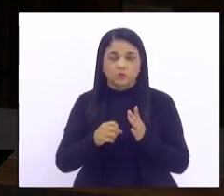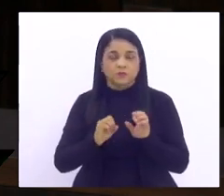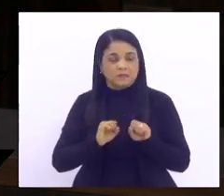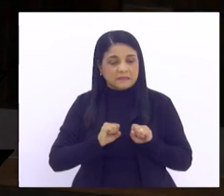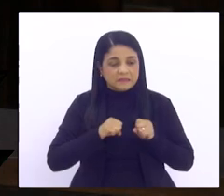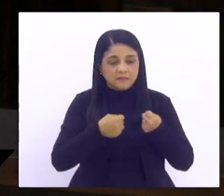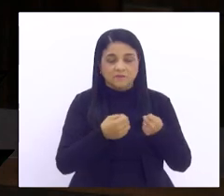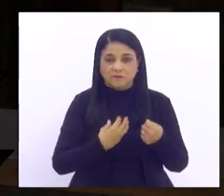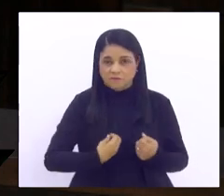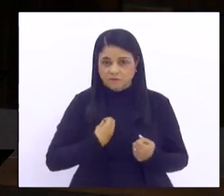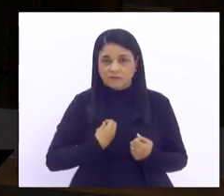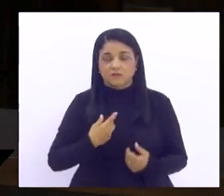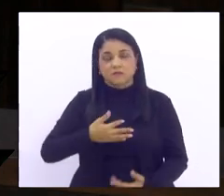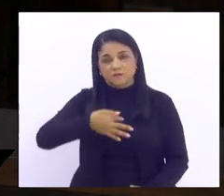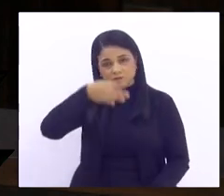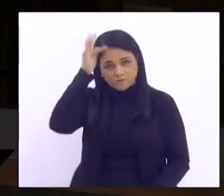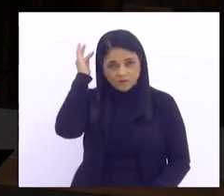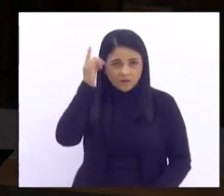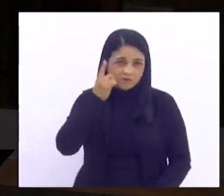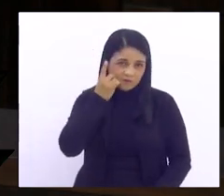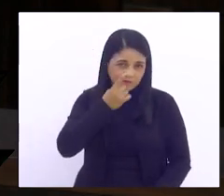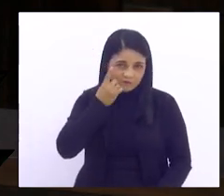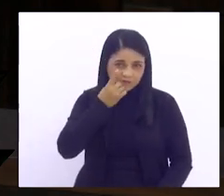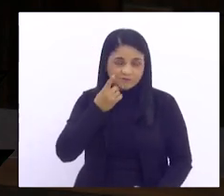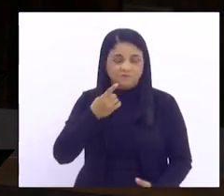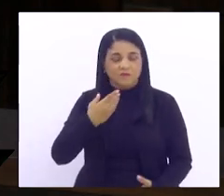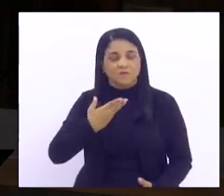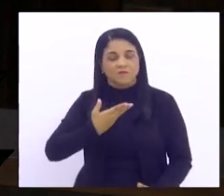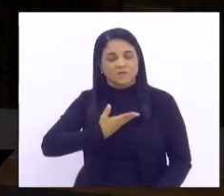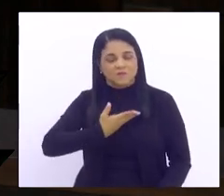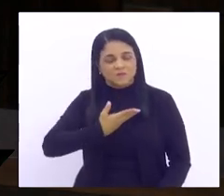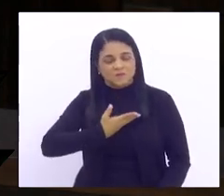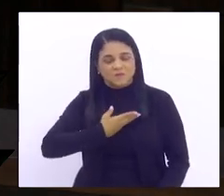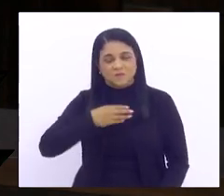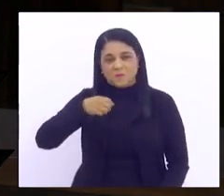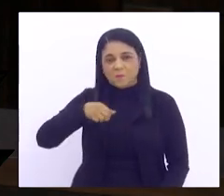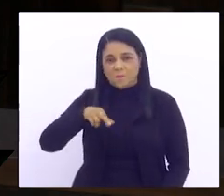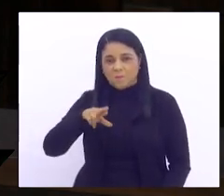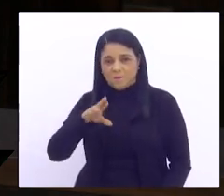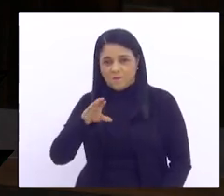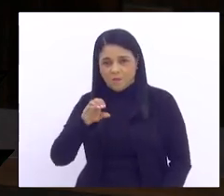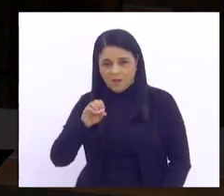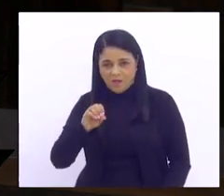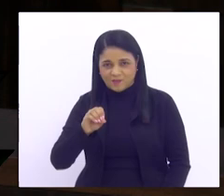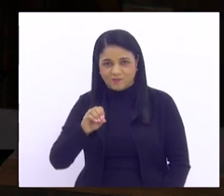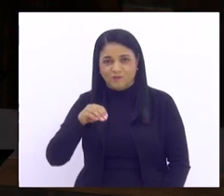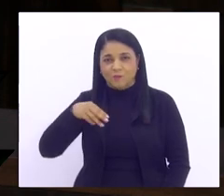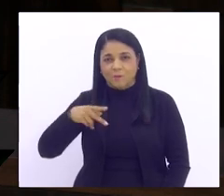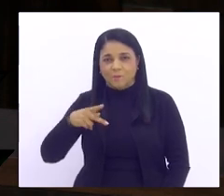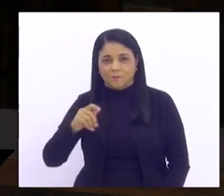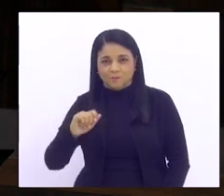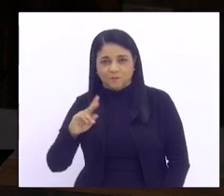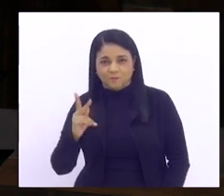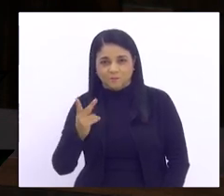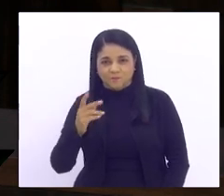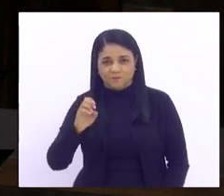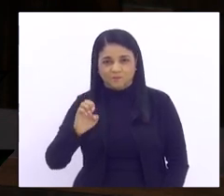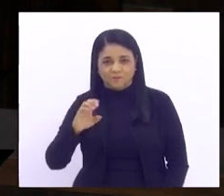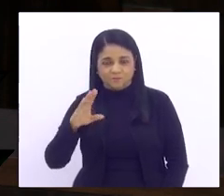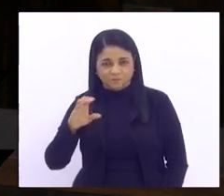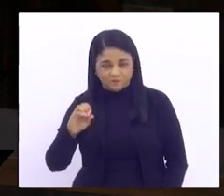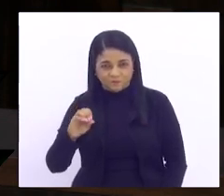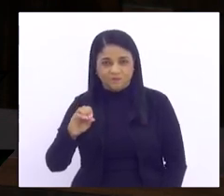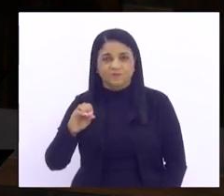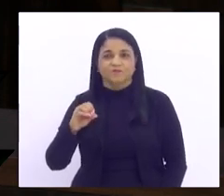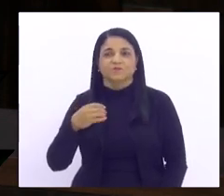representando seu irmão, meu amigo conselheiro Márcio Pacheco. E estamos aqui hoje